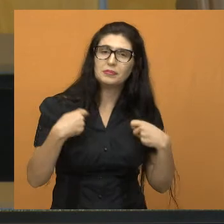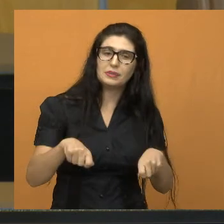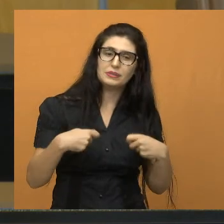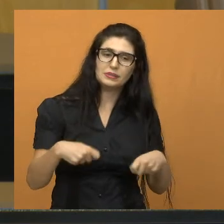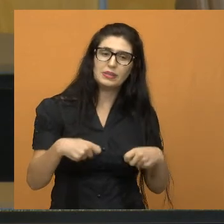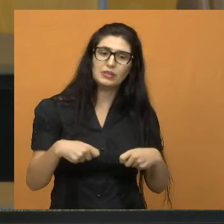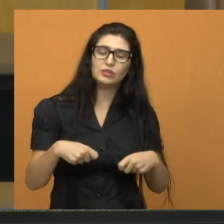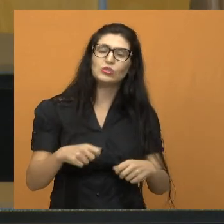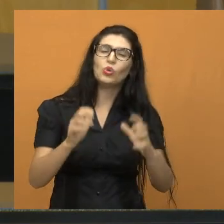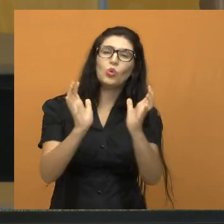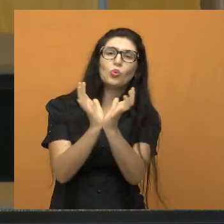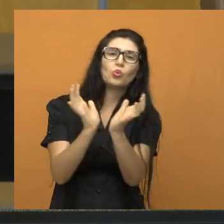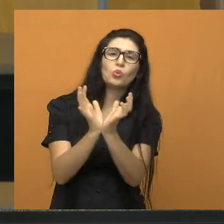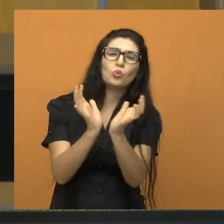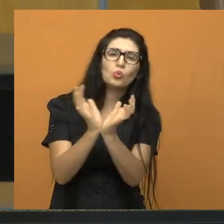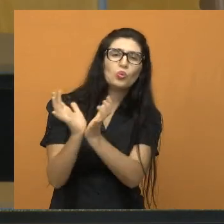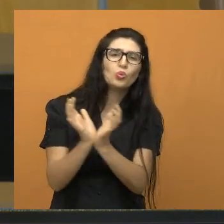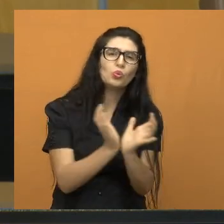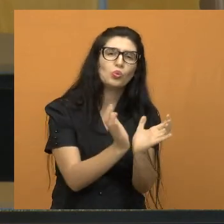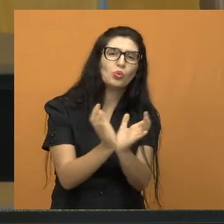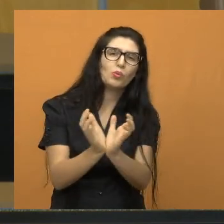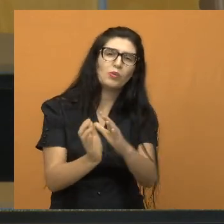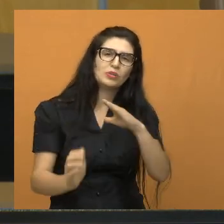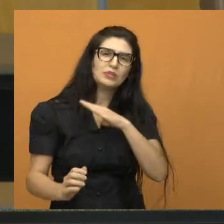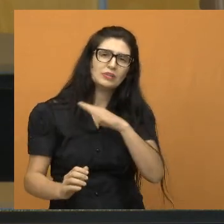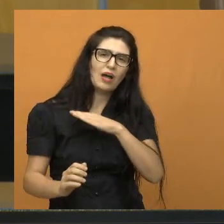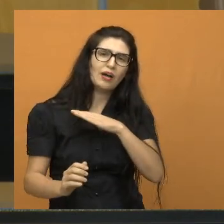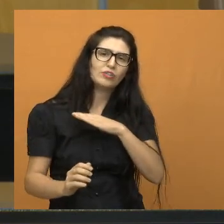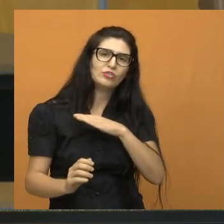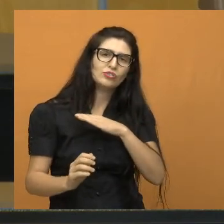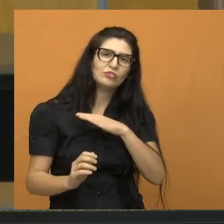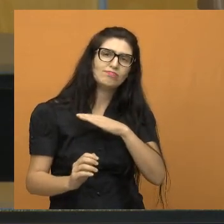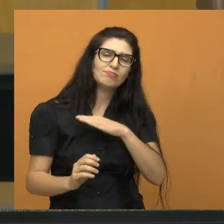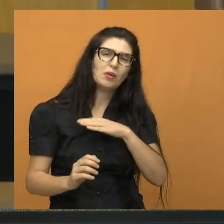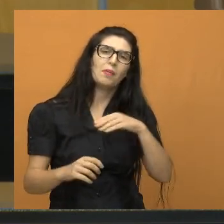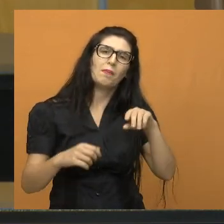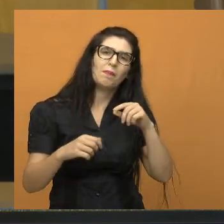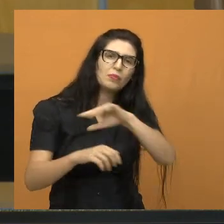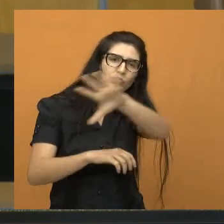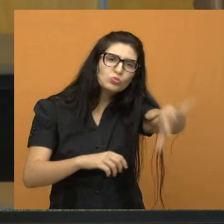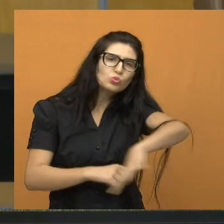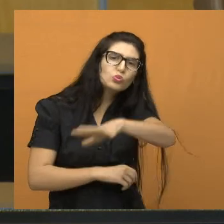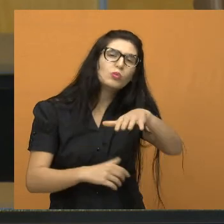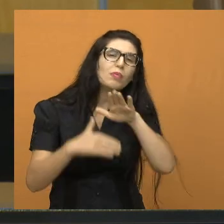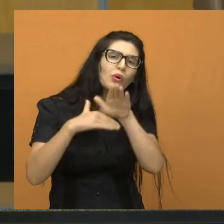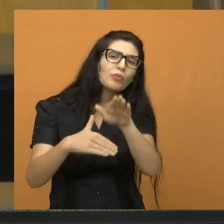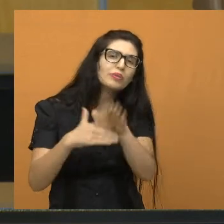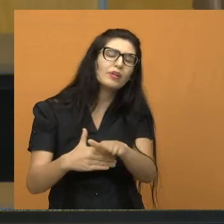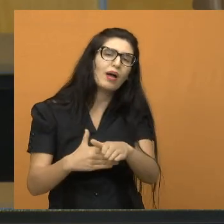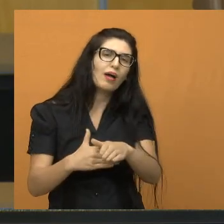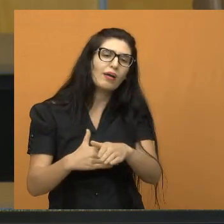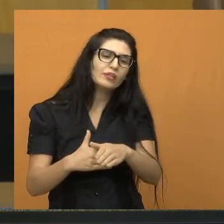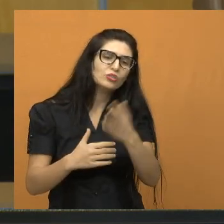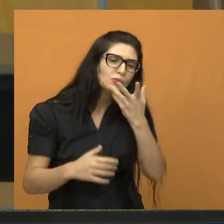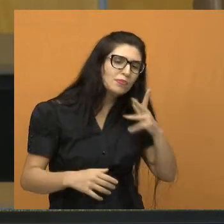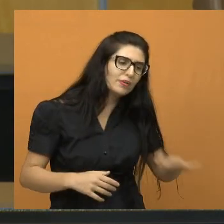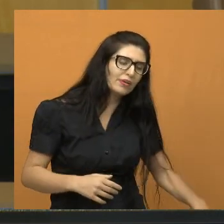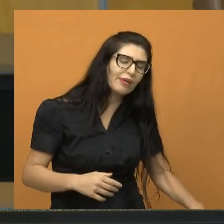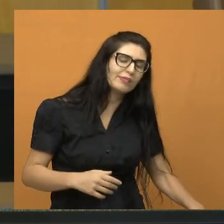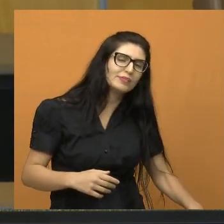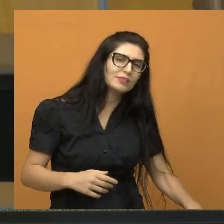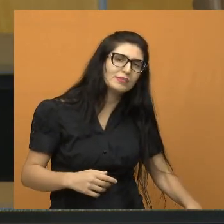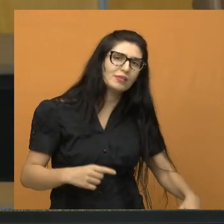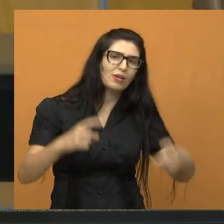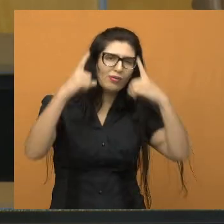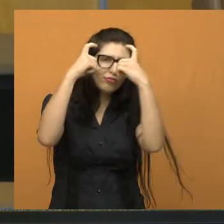aldeia inteira para cuidar de uma criança. E é assim que nós vamos superar a violência na